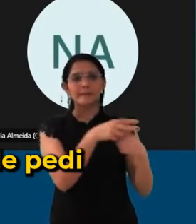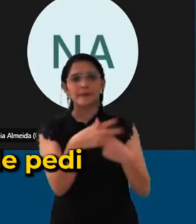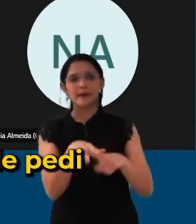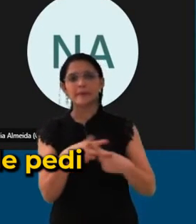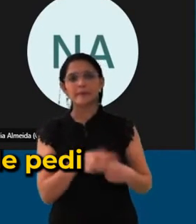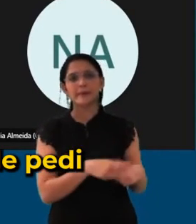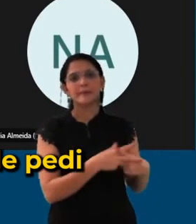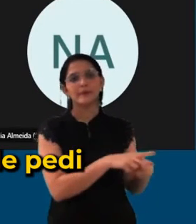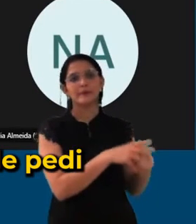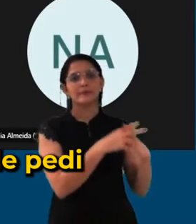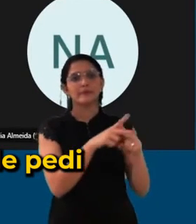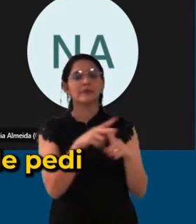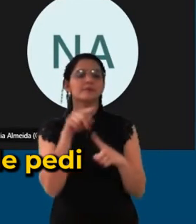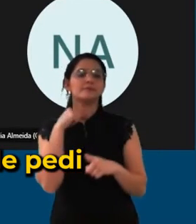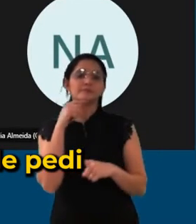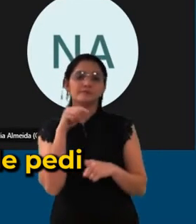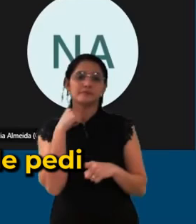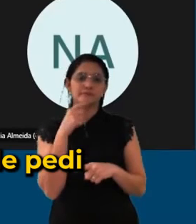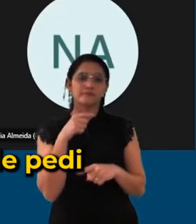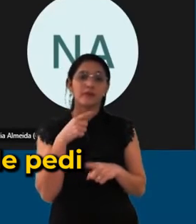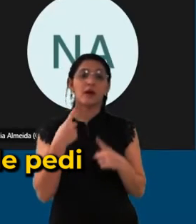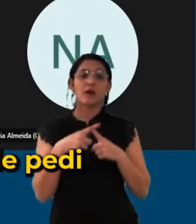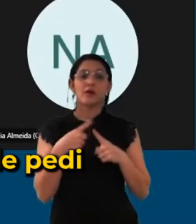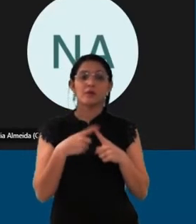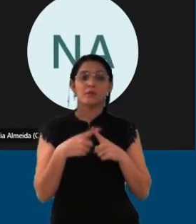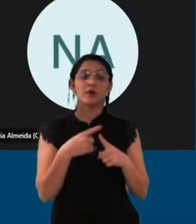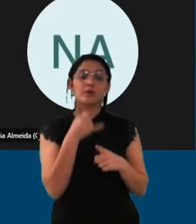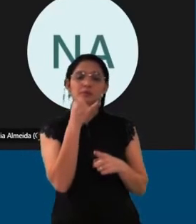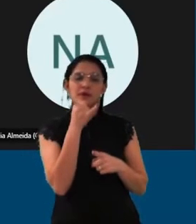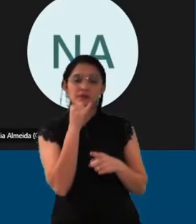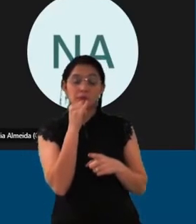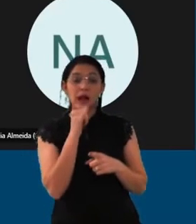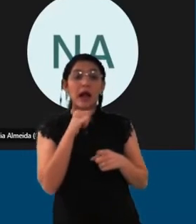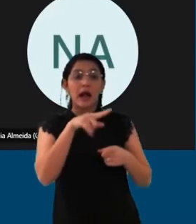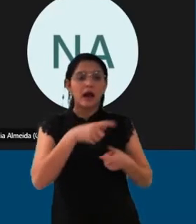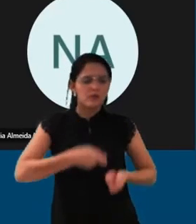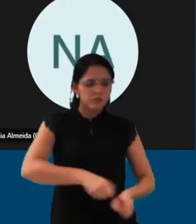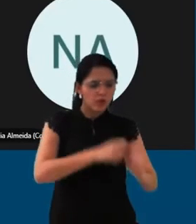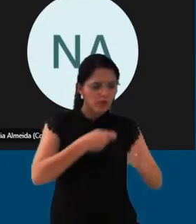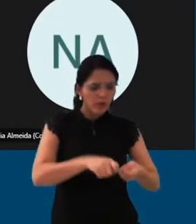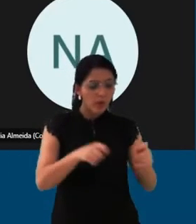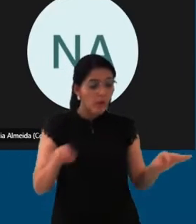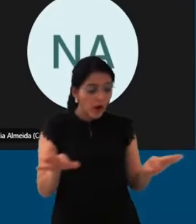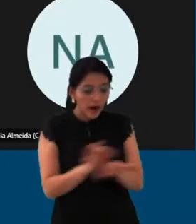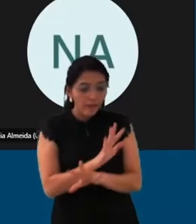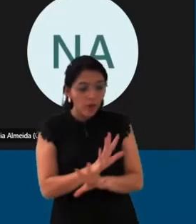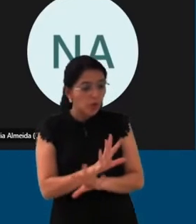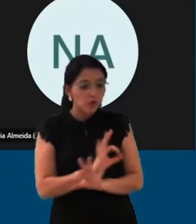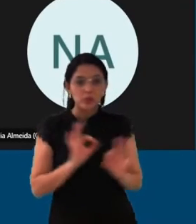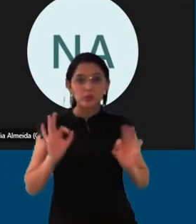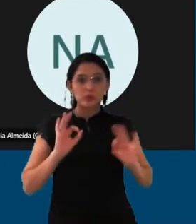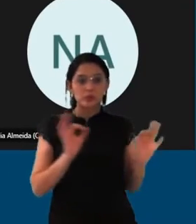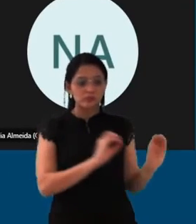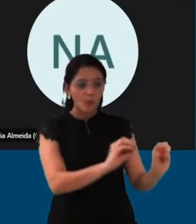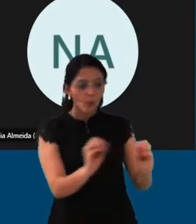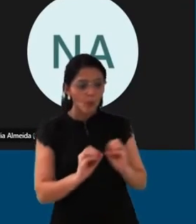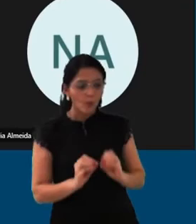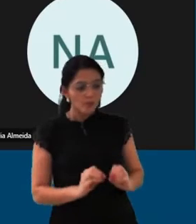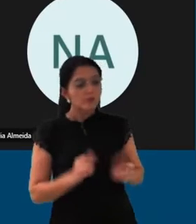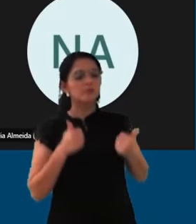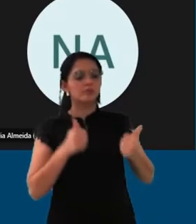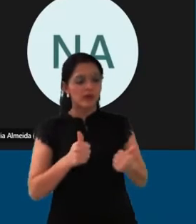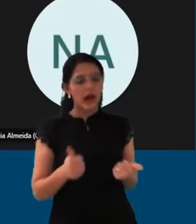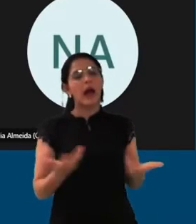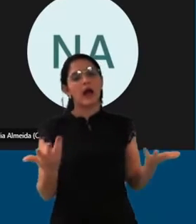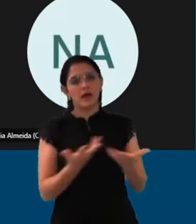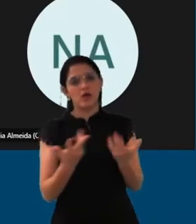você chega no que a gente chama de pit final, da cava final, né, em determinado local da cava. Né? A